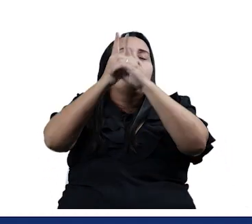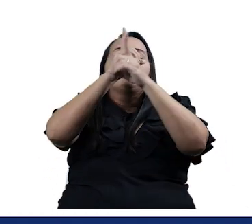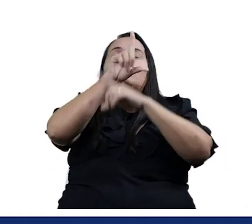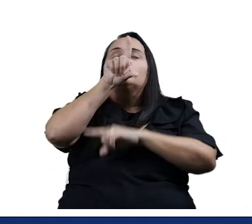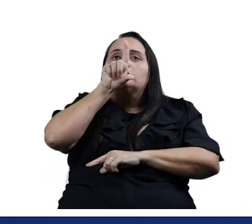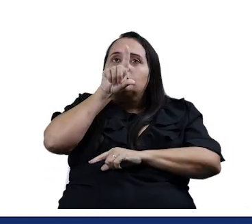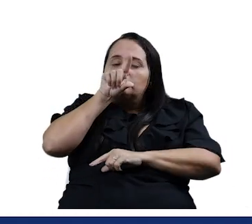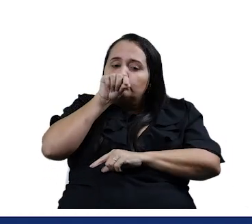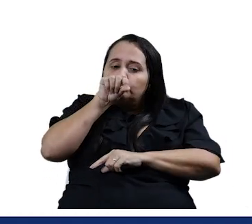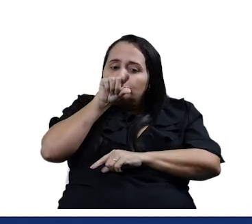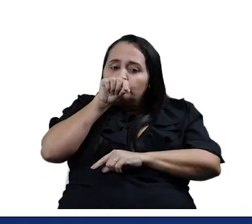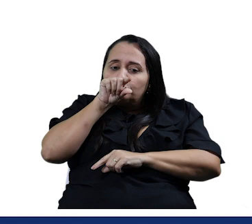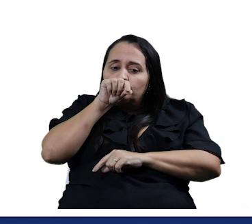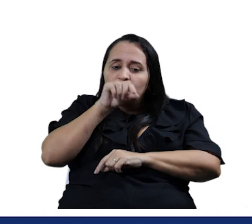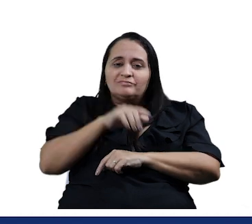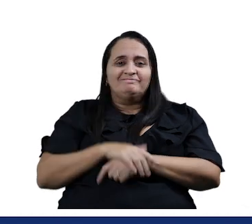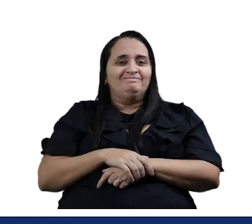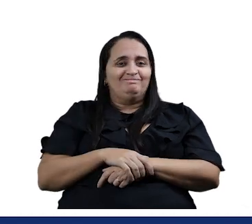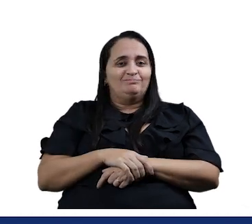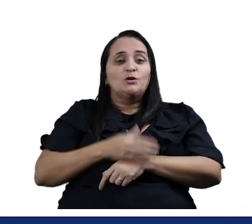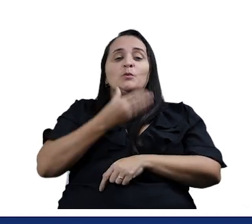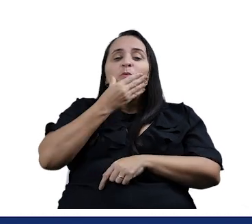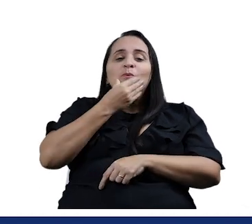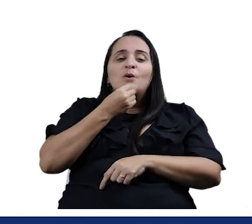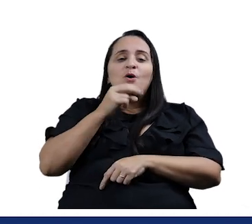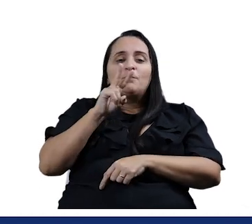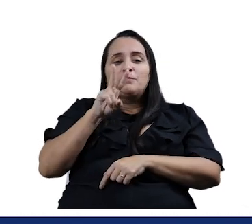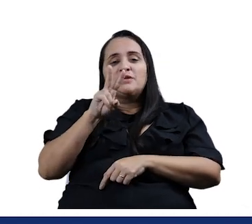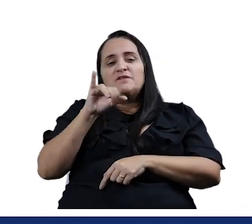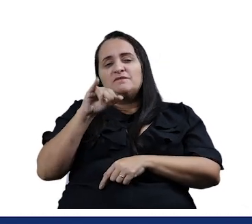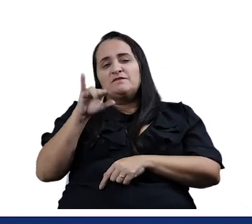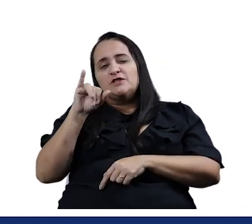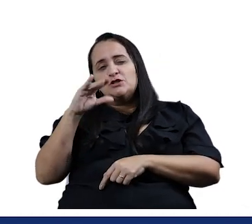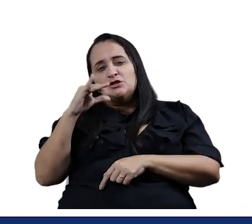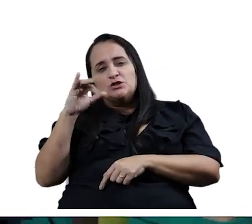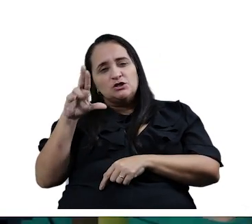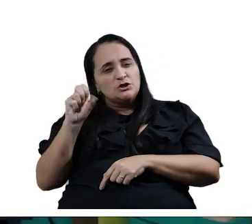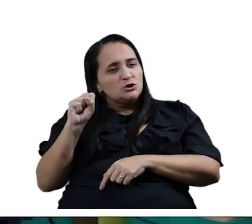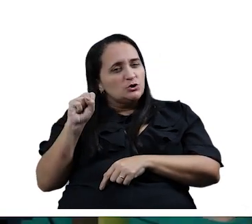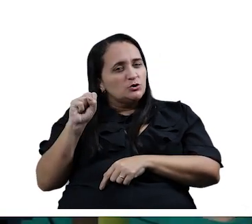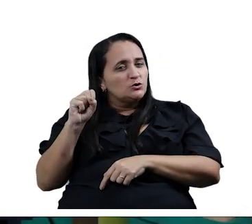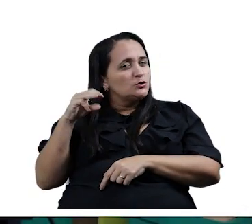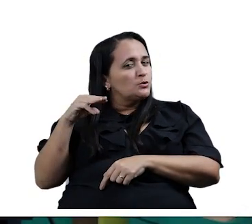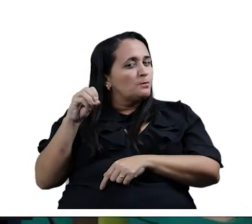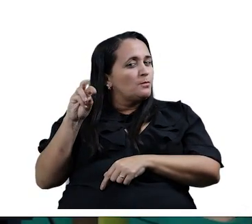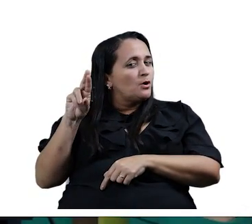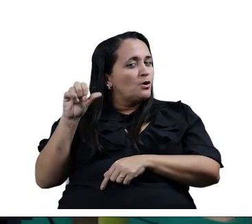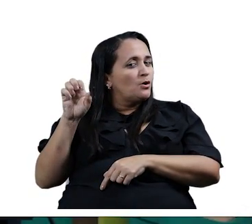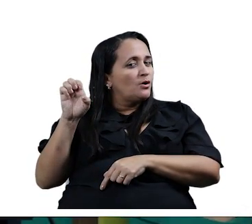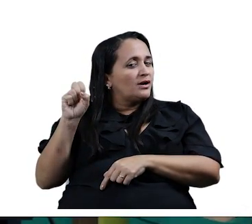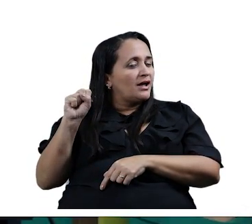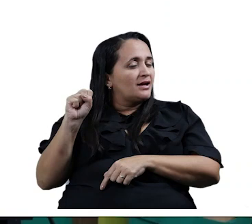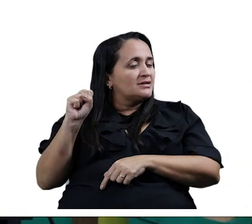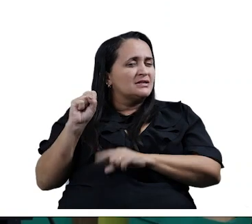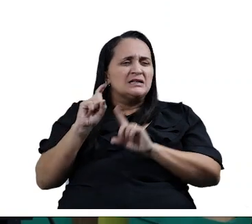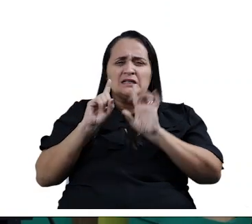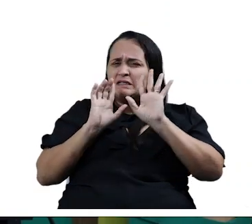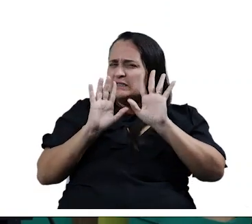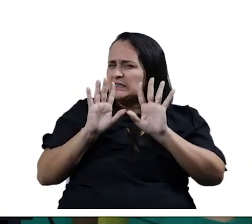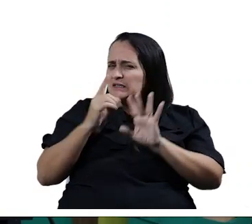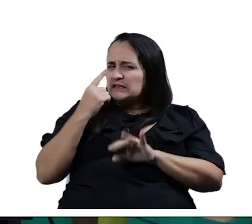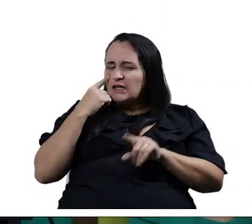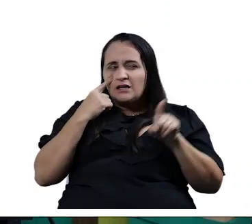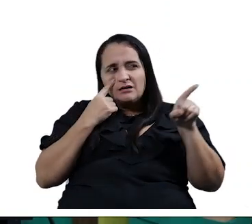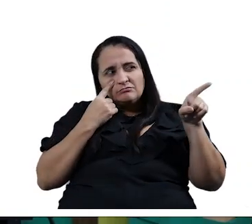Encontrei um passarinho. Vinícius de Moraes, tá? Será que esse texto é uma poesia?